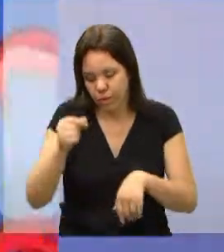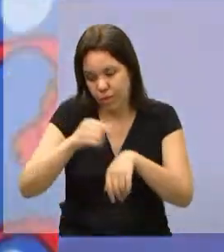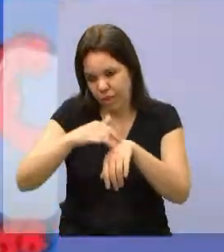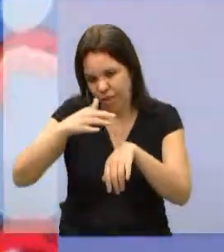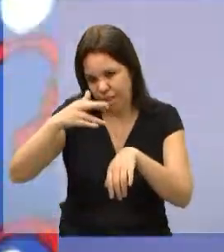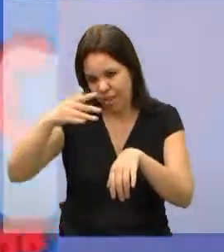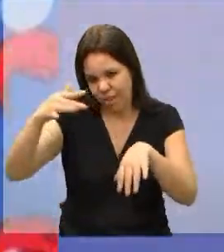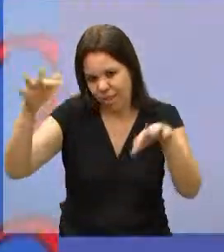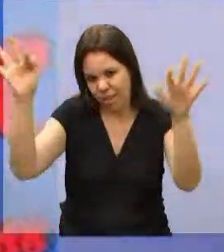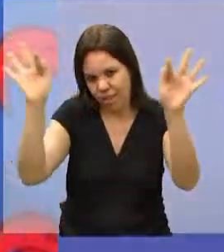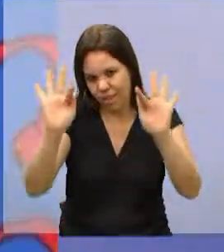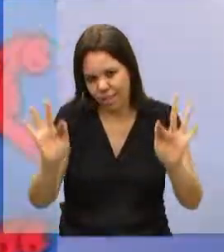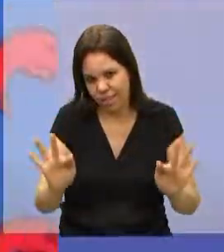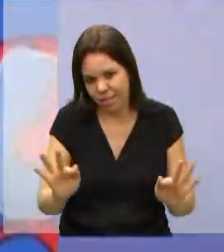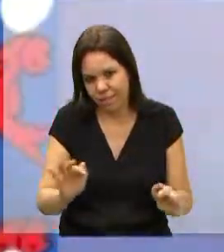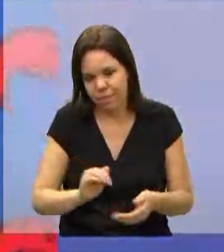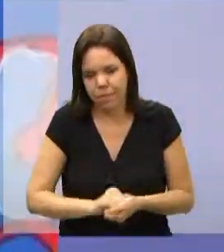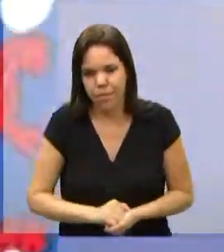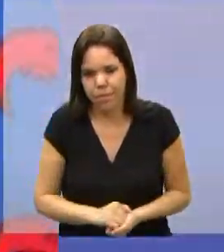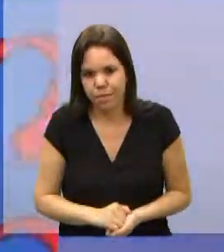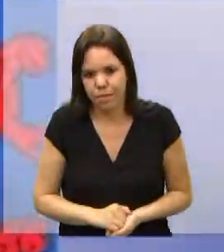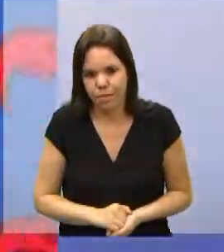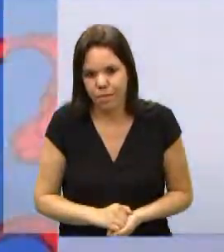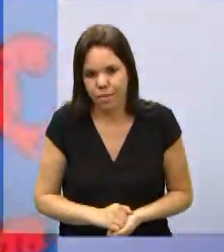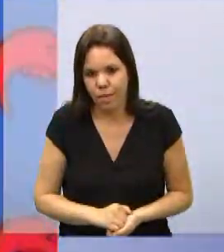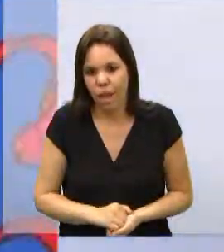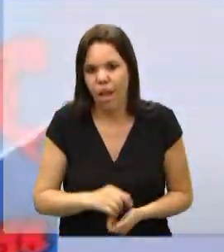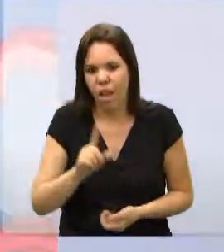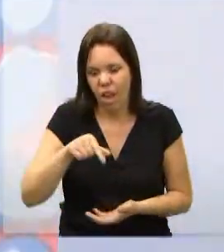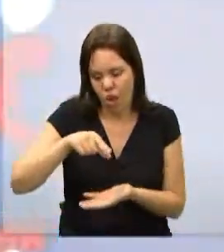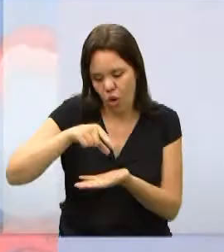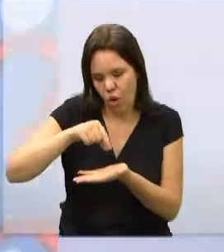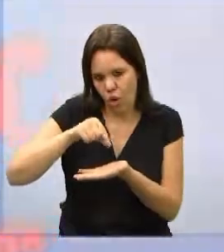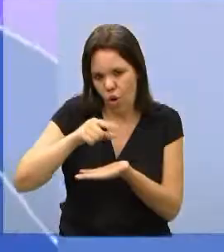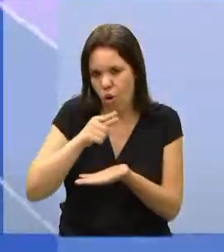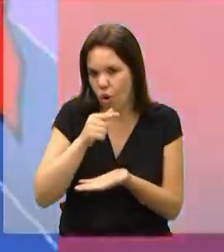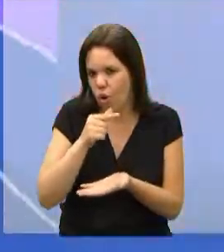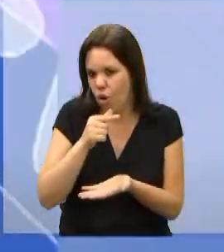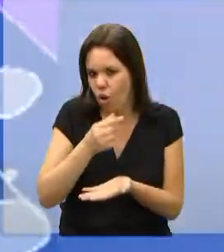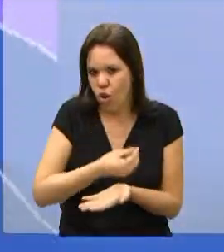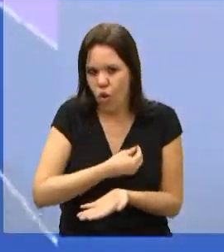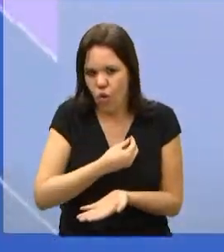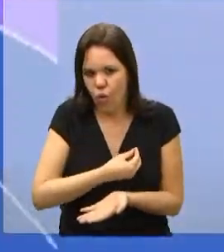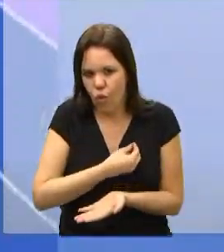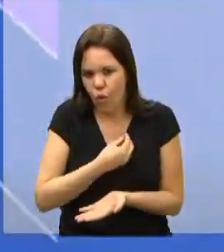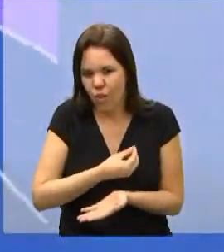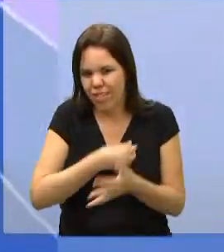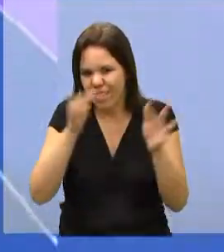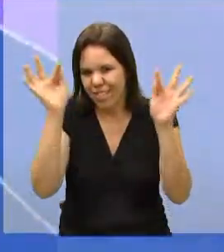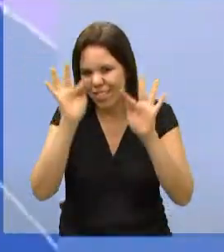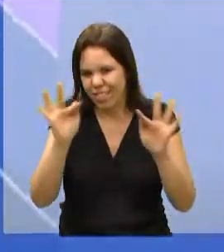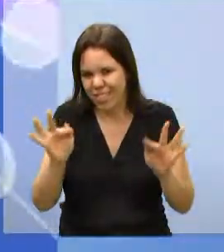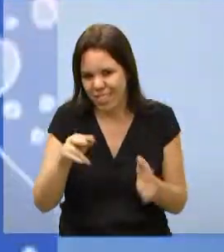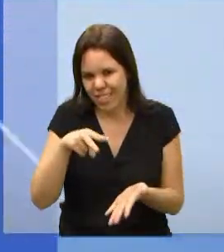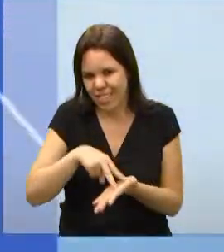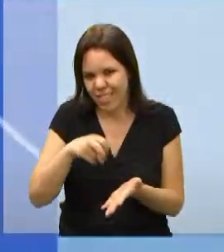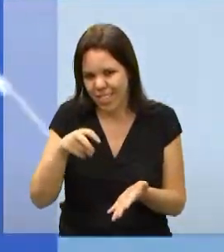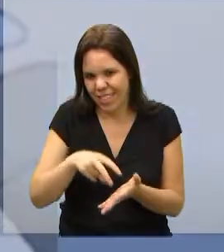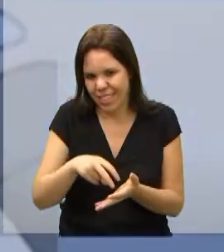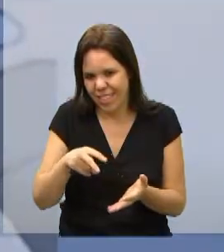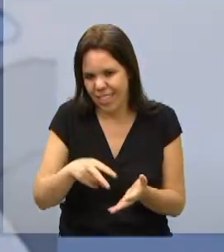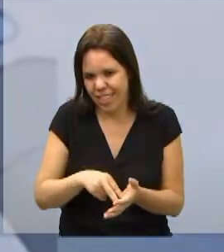cristalina e feliz. Cristalina era uma gota d'água que vivia super feliz no reino das águas